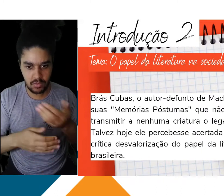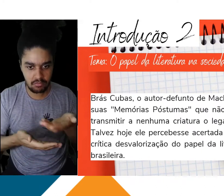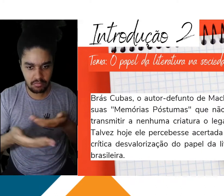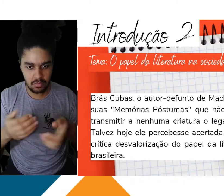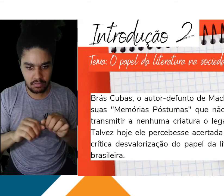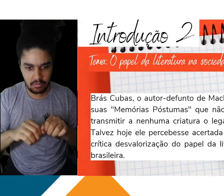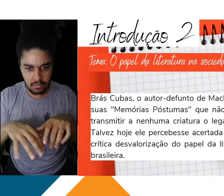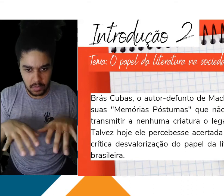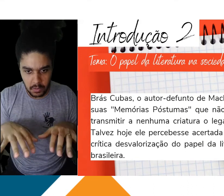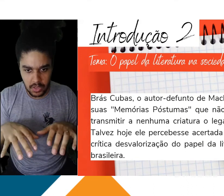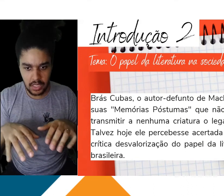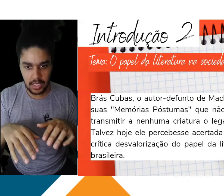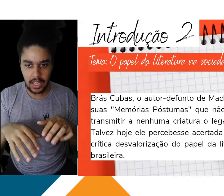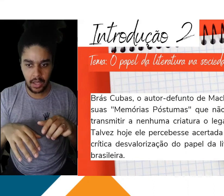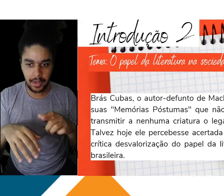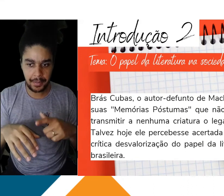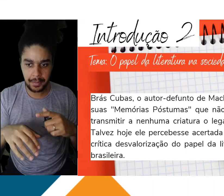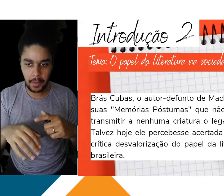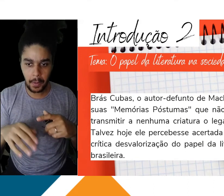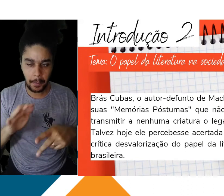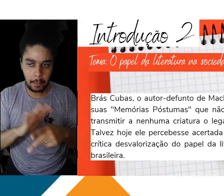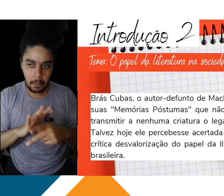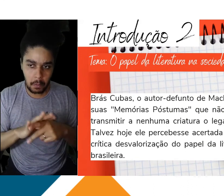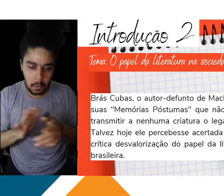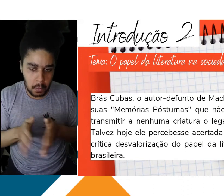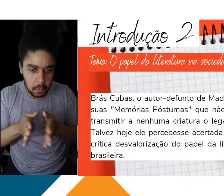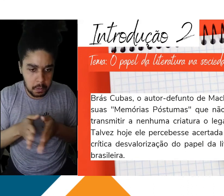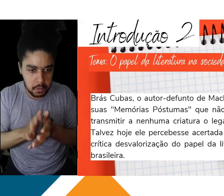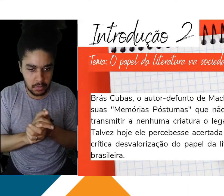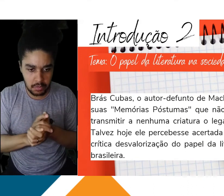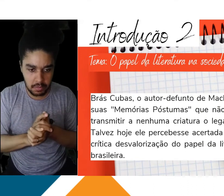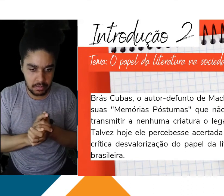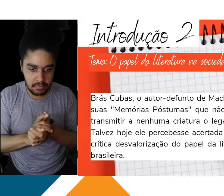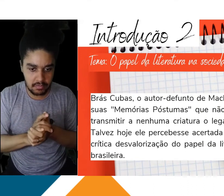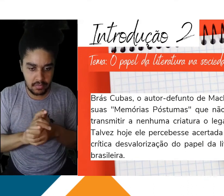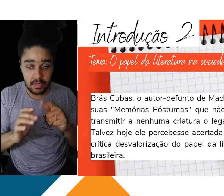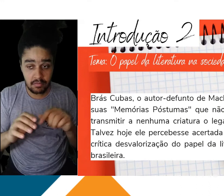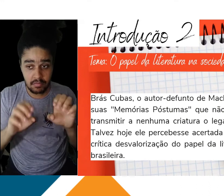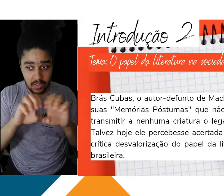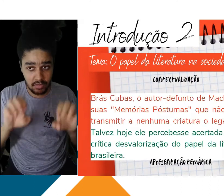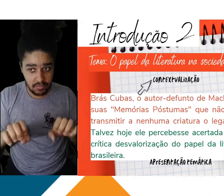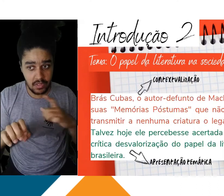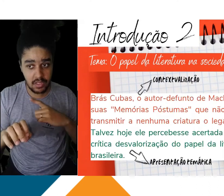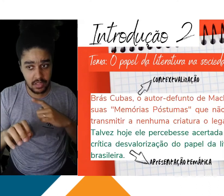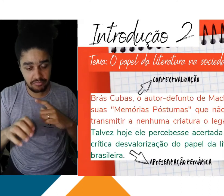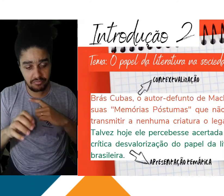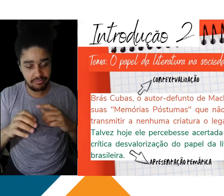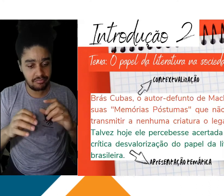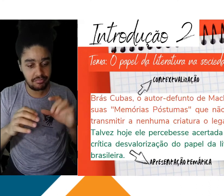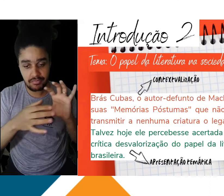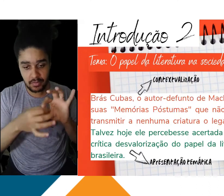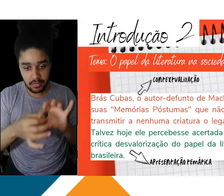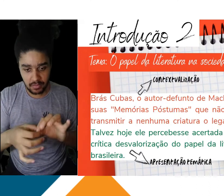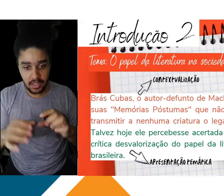crítica desvalorização do papel da literatura na sociedade brasileira. Paramos aqui. Bom, em termos estruturais,